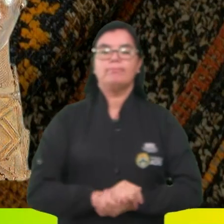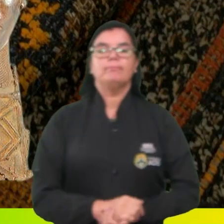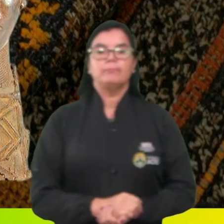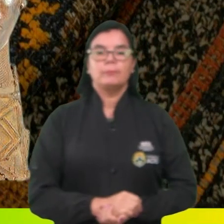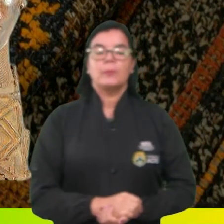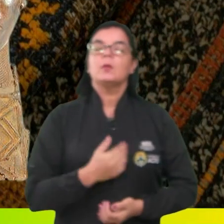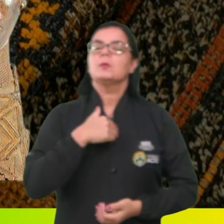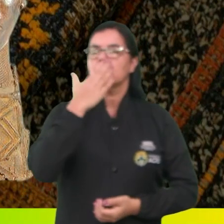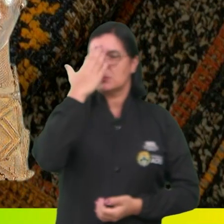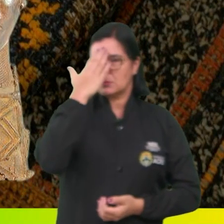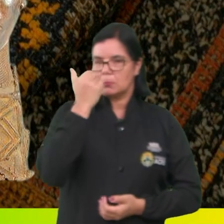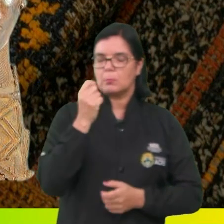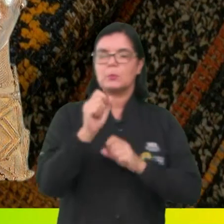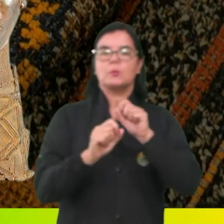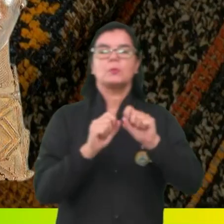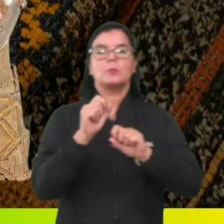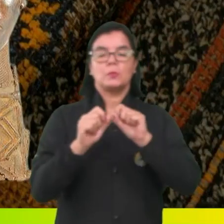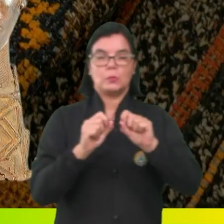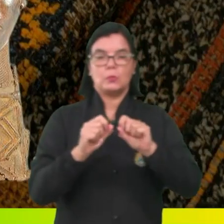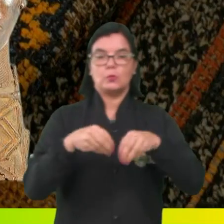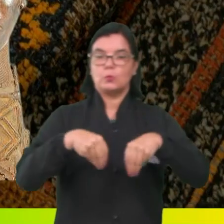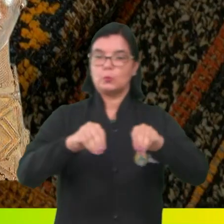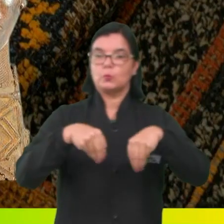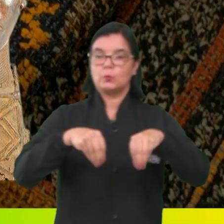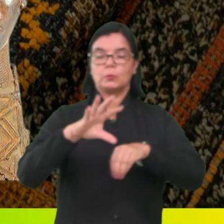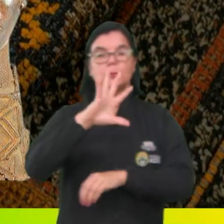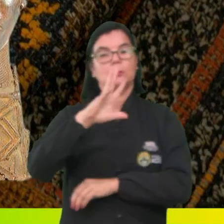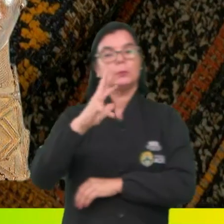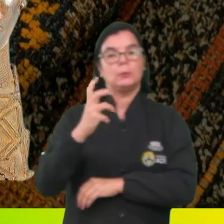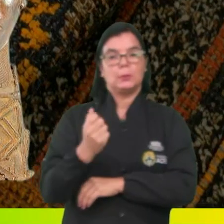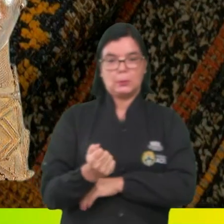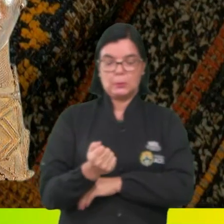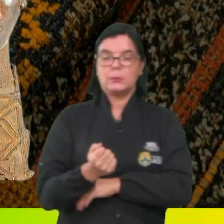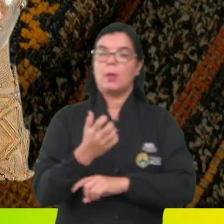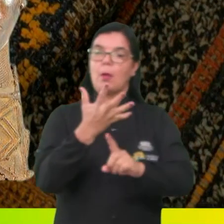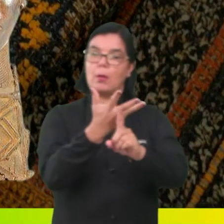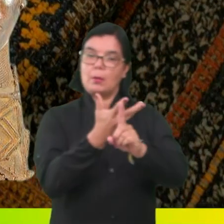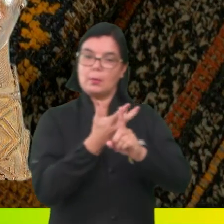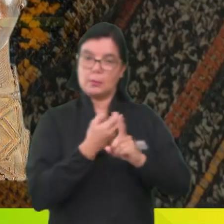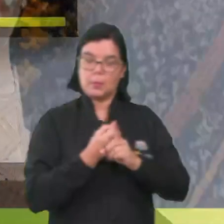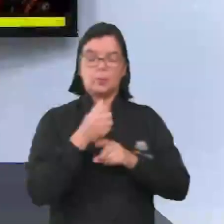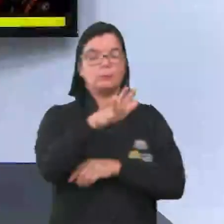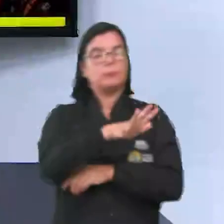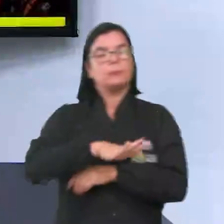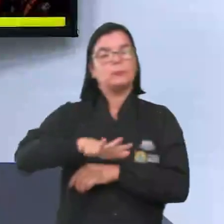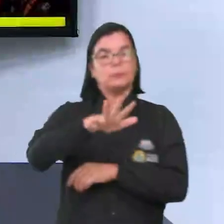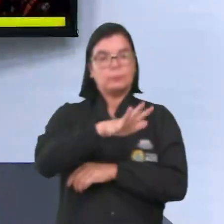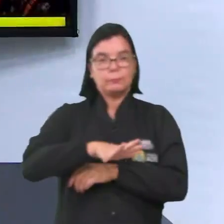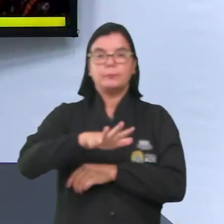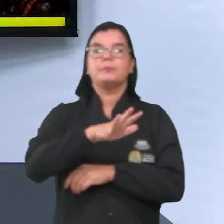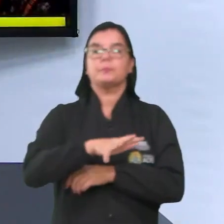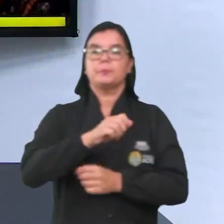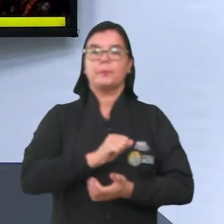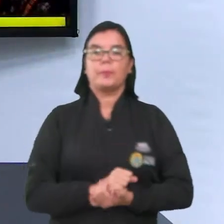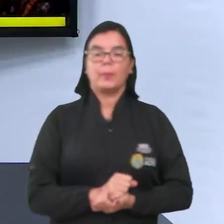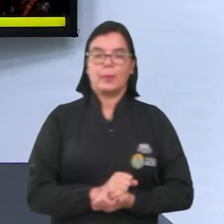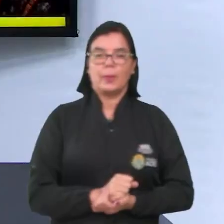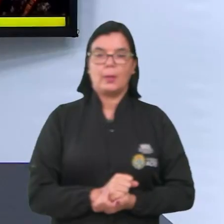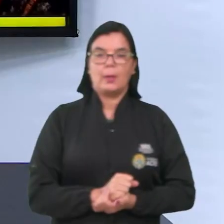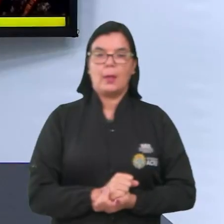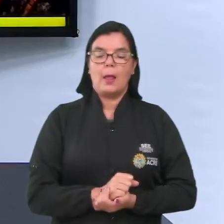sabe que os tecidos africanos, a arte africana de um modo geral, ela é